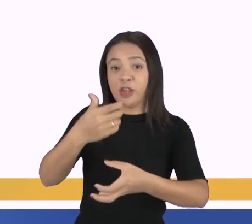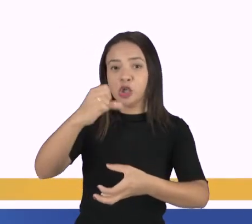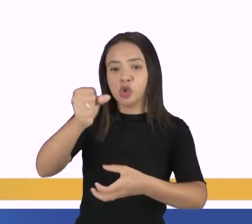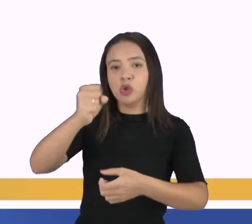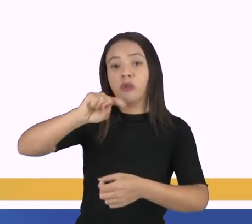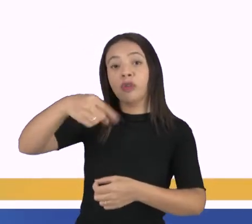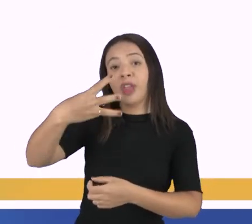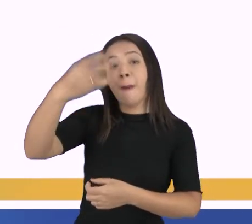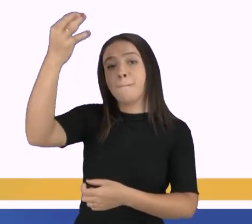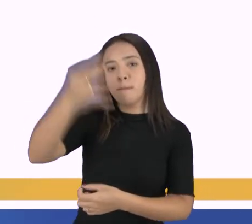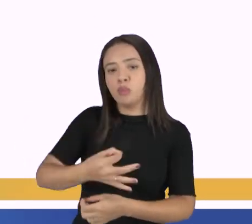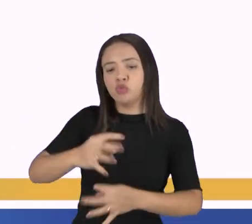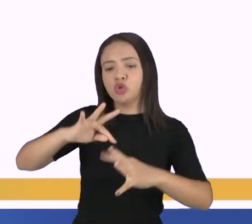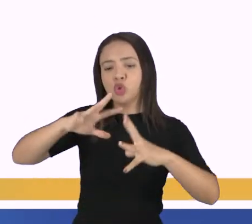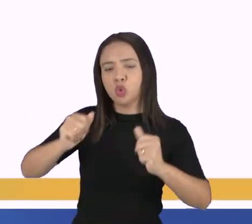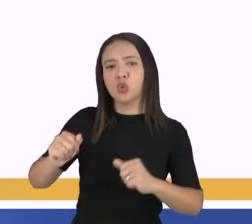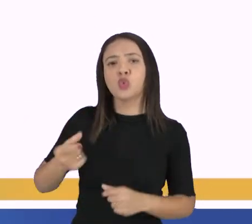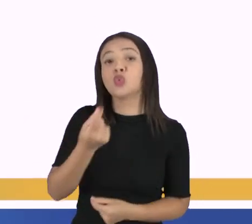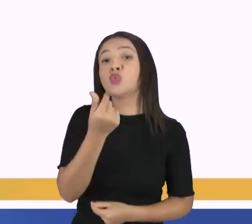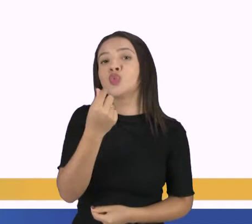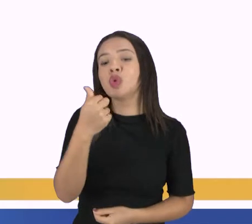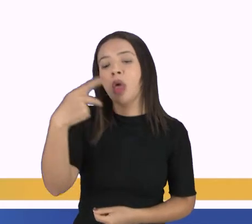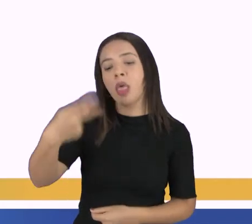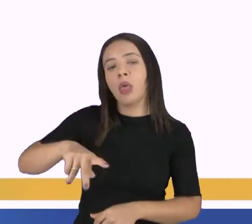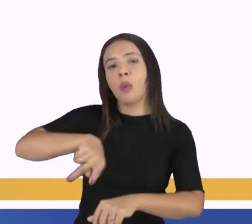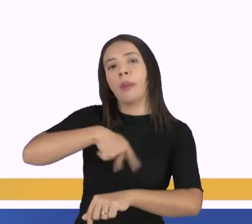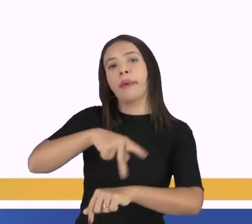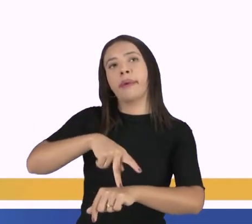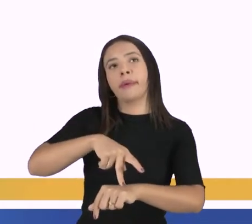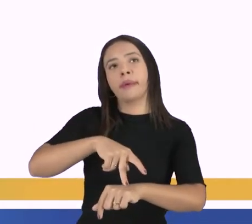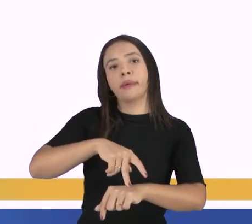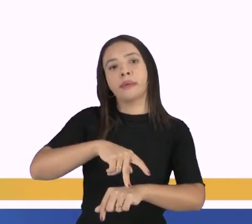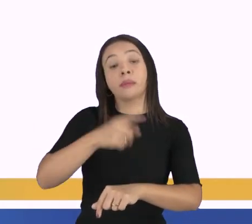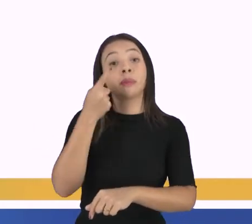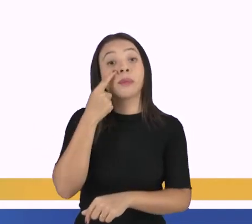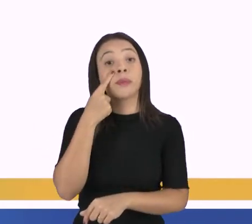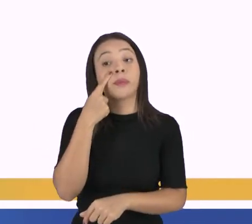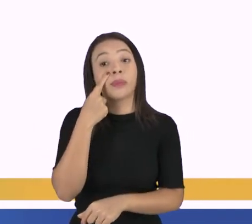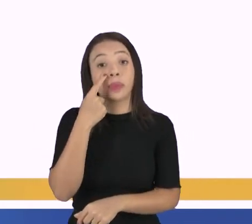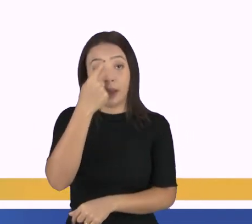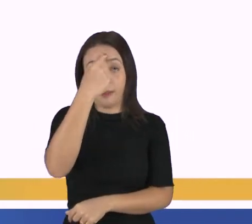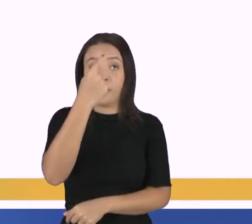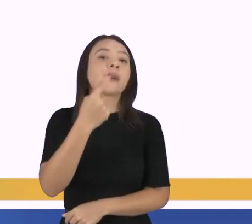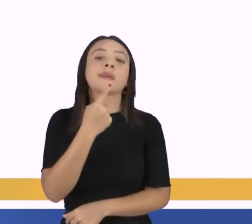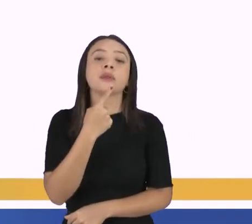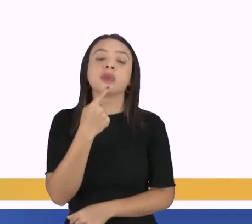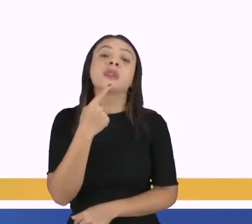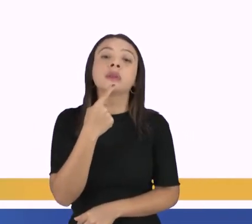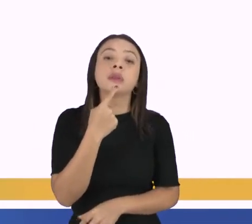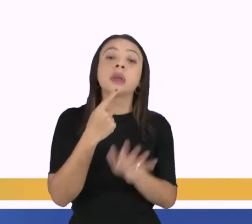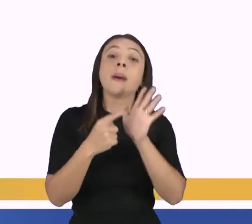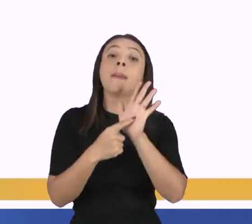nosso país. E analisando esse gráfico, observe esse gráfico aí, o Brasil é o segundo